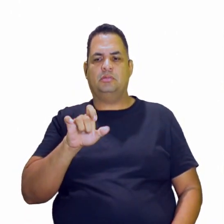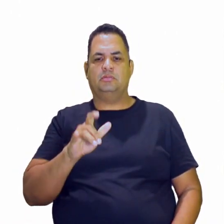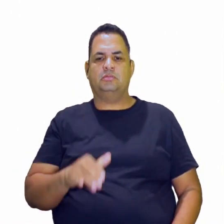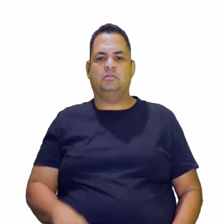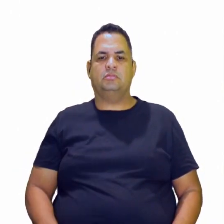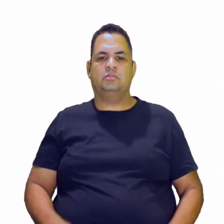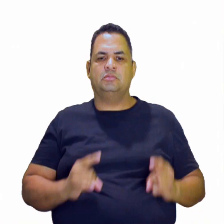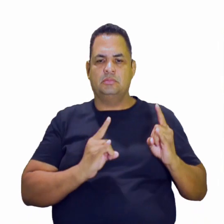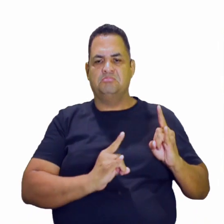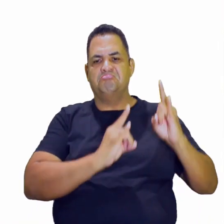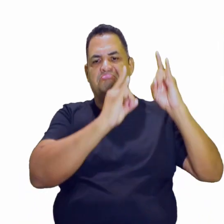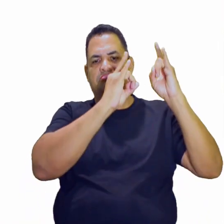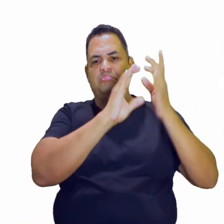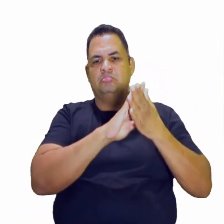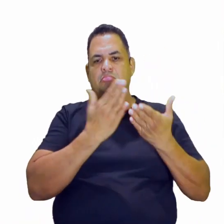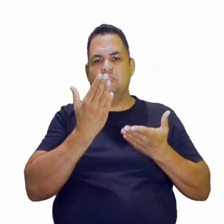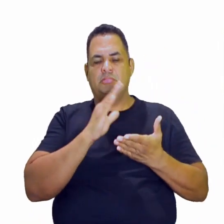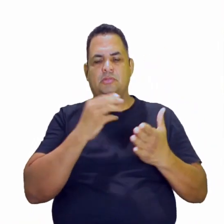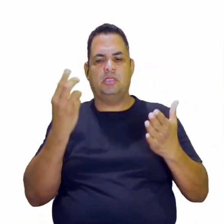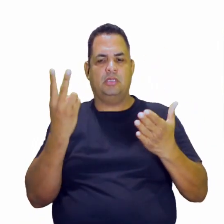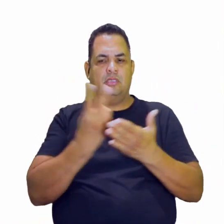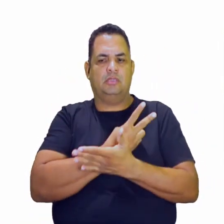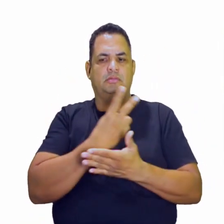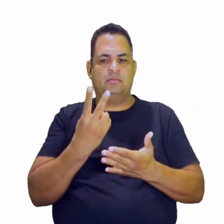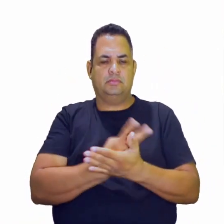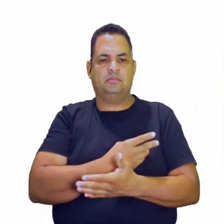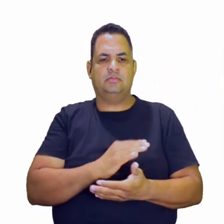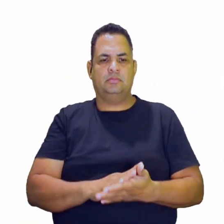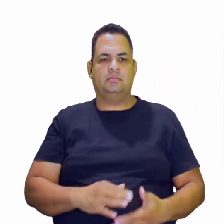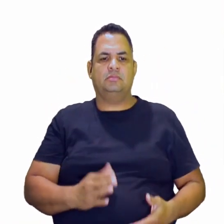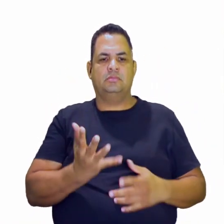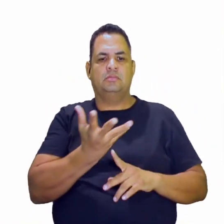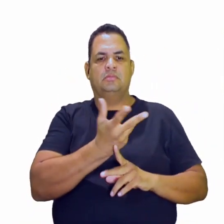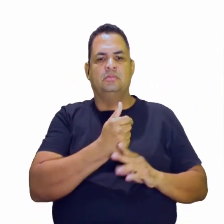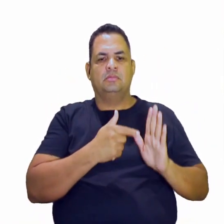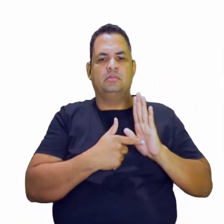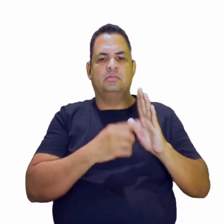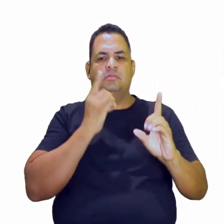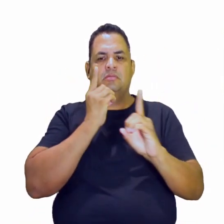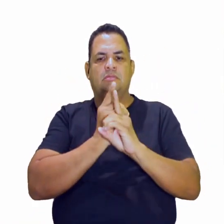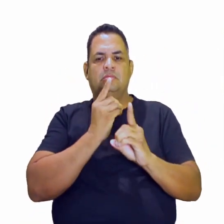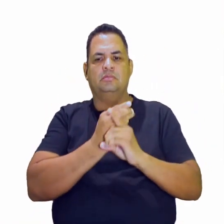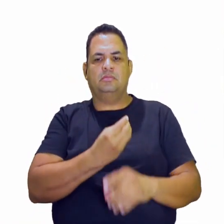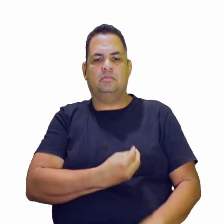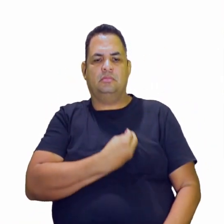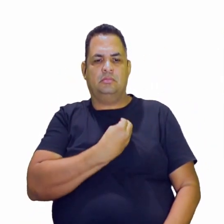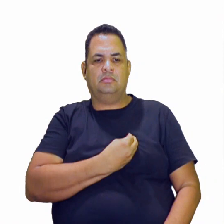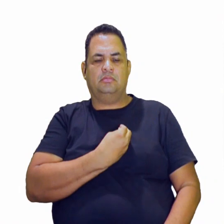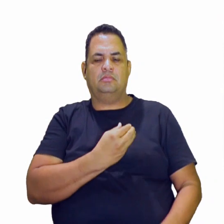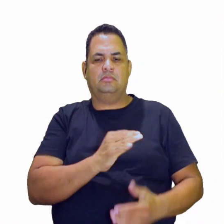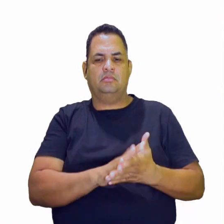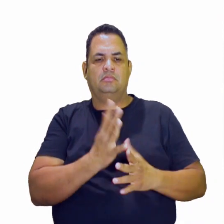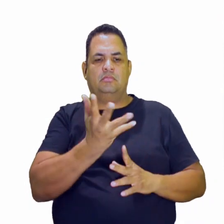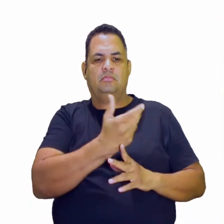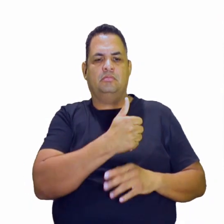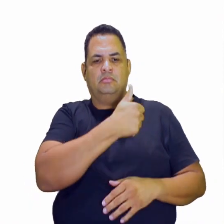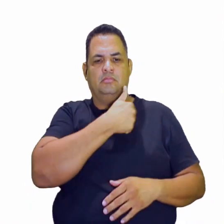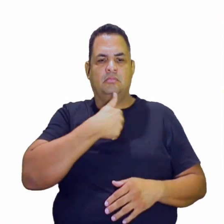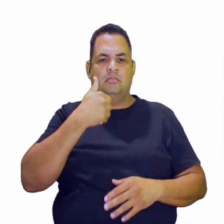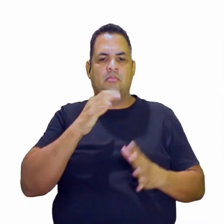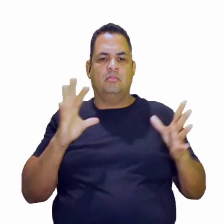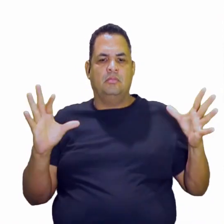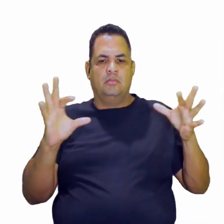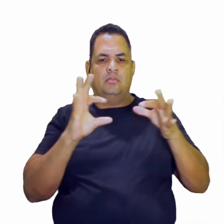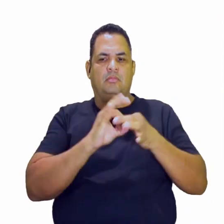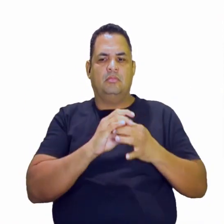já induz ao erro, né? Já está errado. Arte que representa o encontro da vida com a arte, ou melhor, a